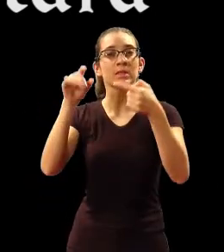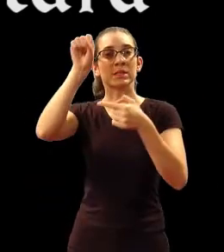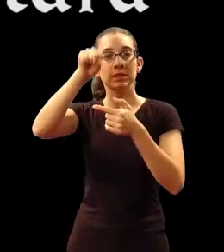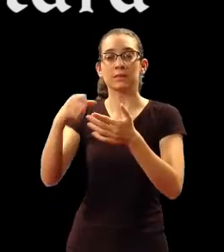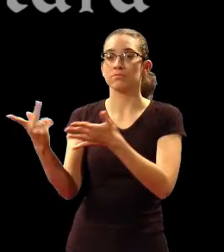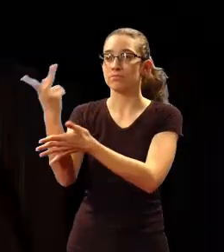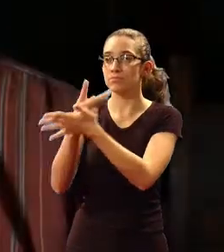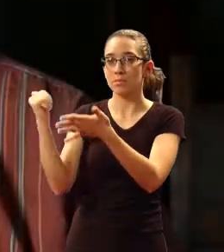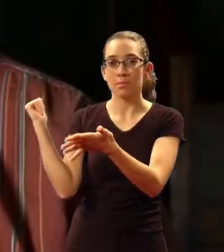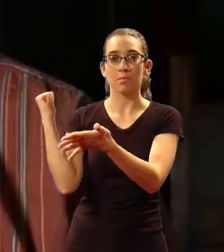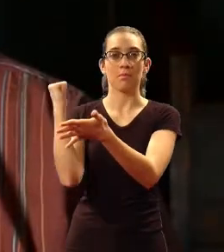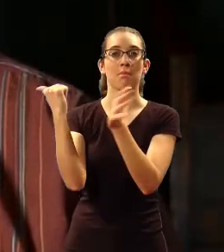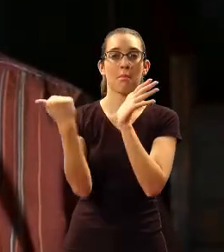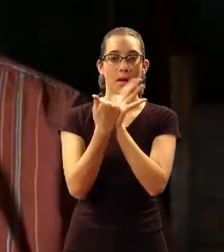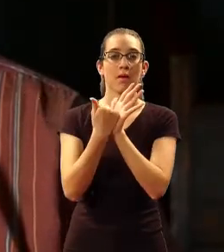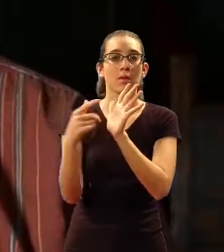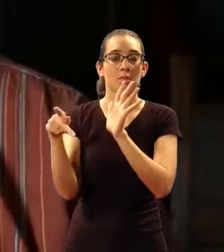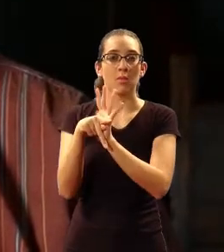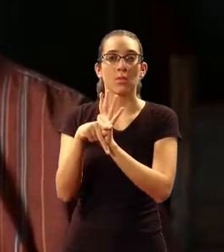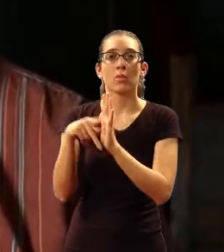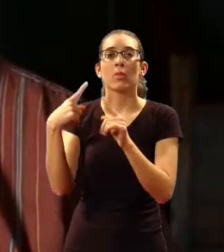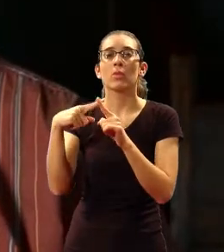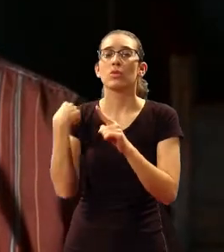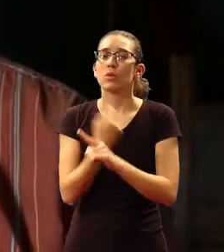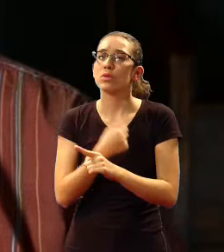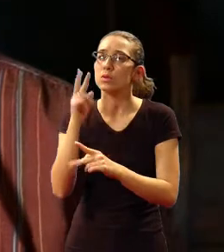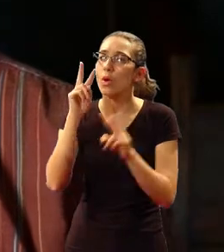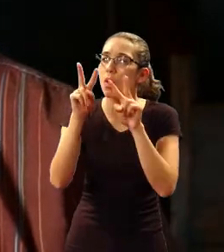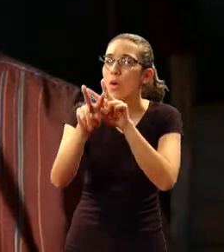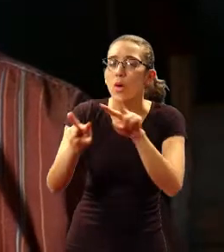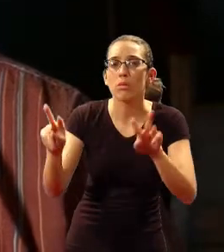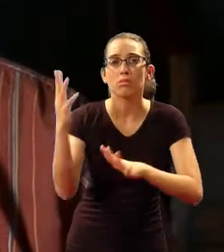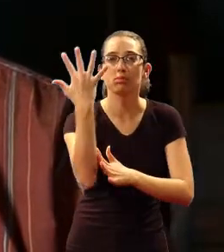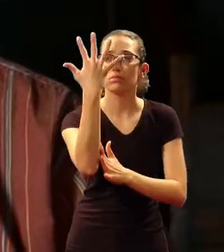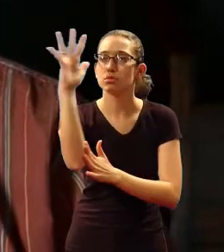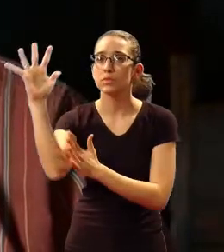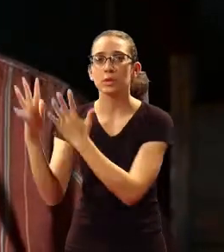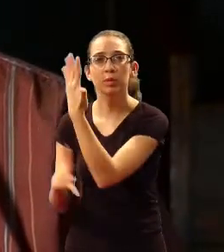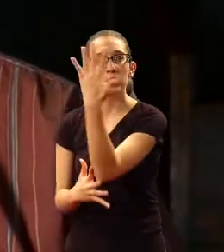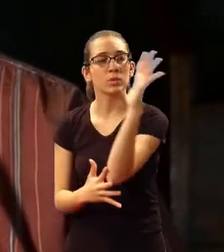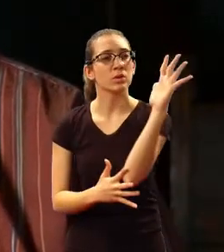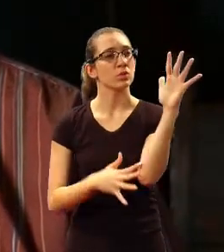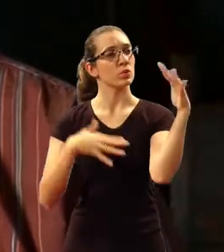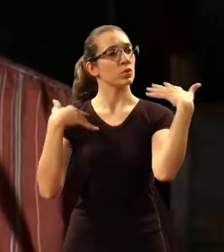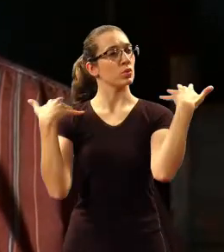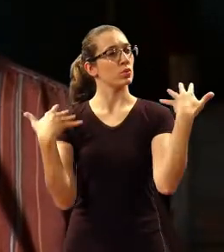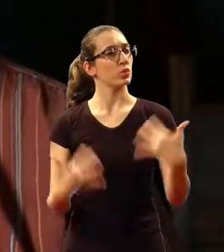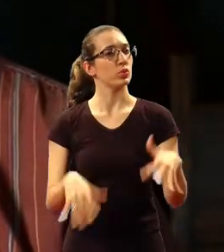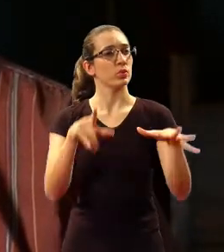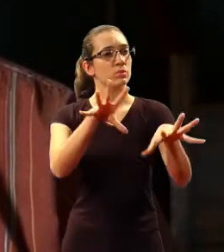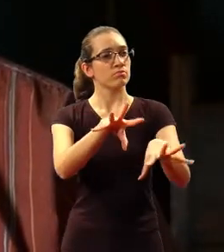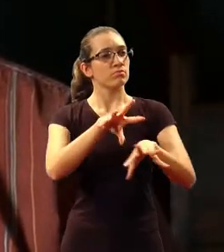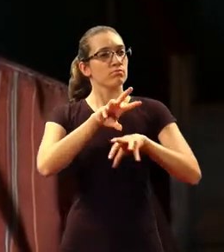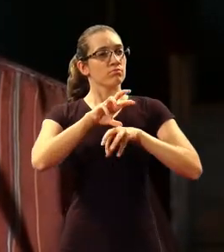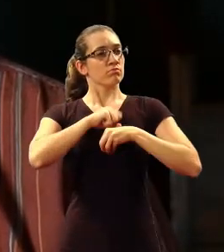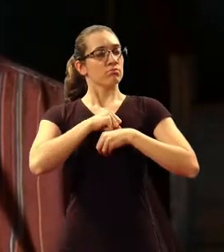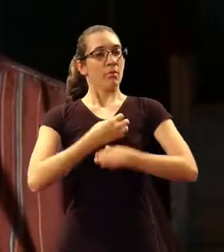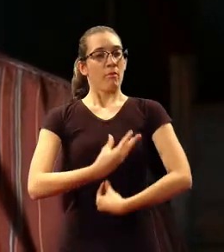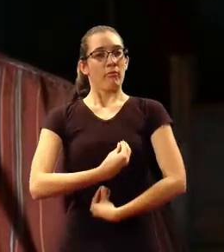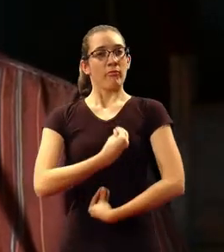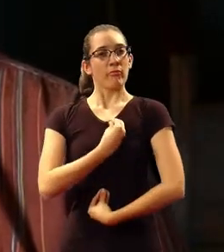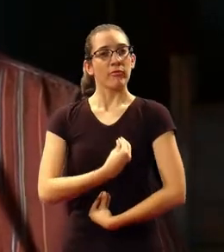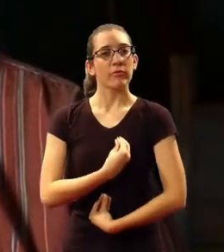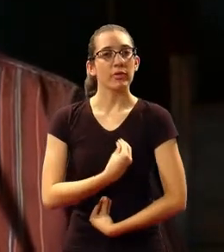brasão. Quando nós olhamos a natureza, quando nós estudamos as forças da natureza, todas essas forças que nos fazem